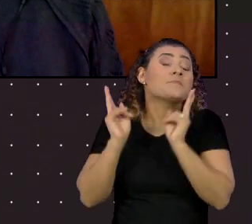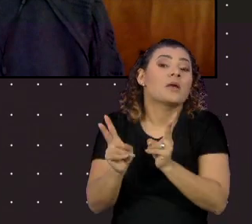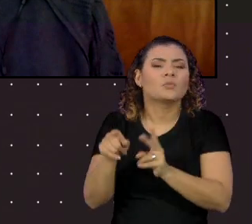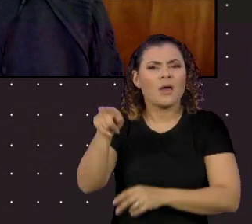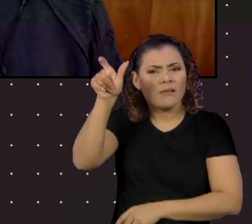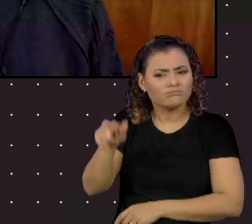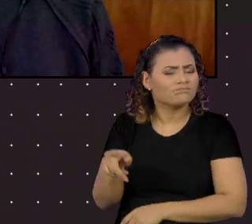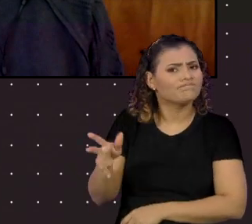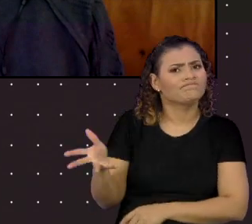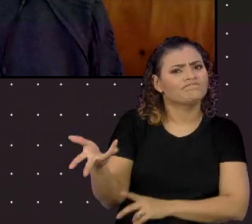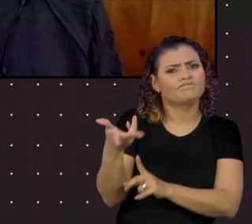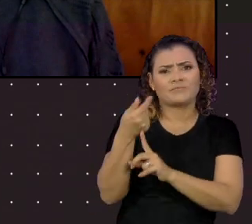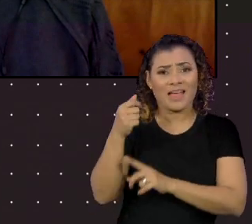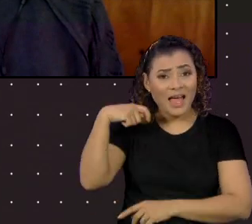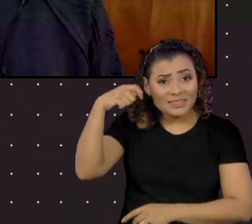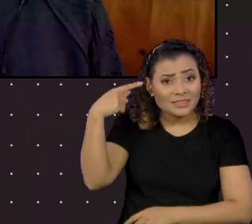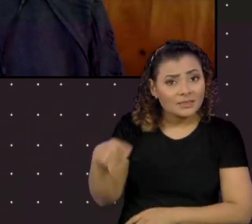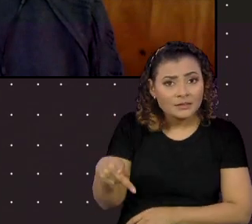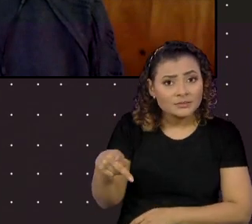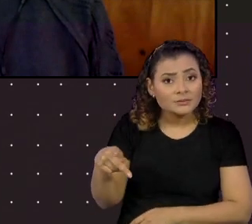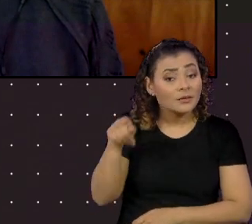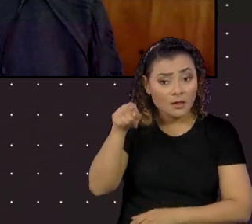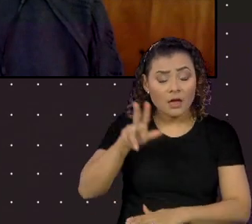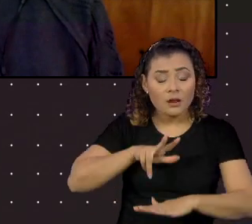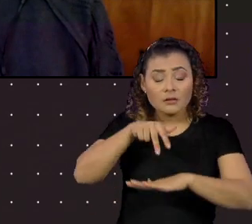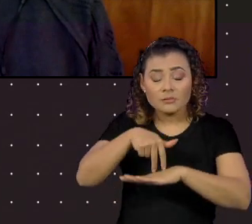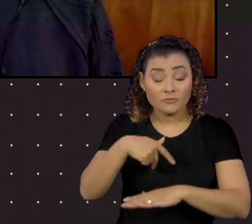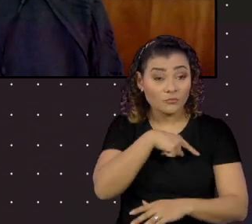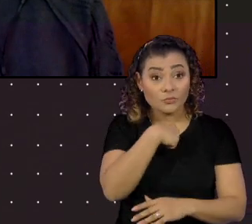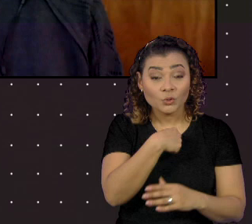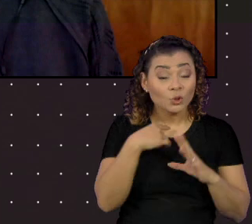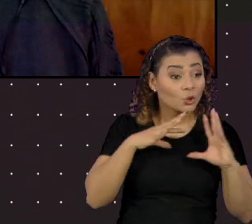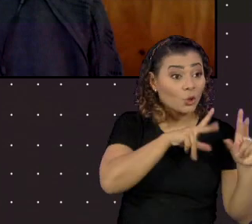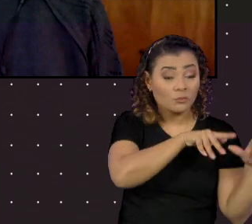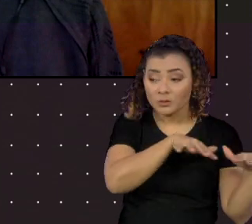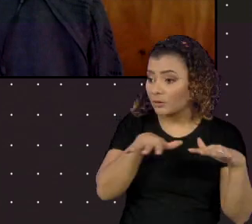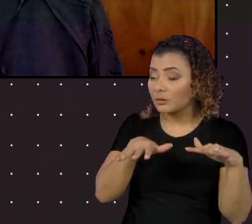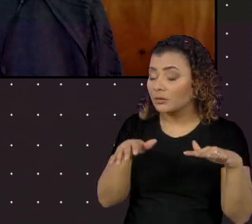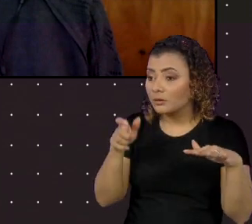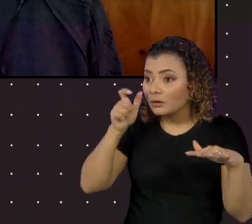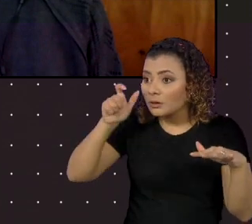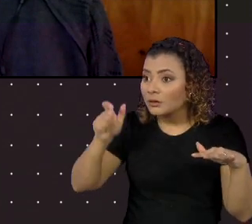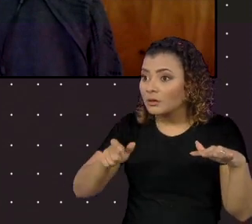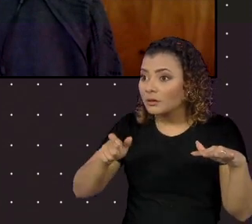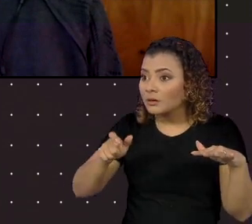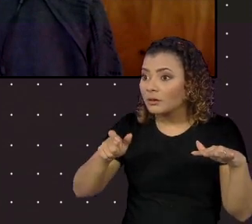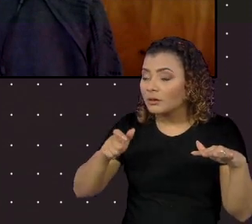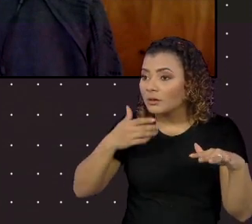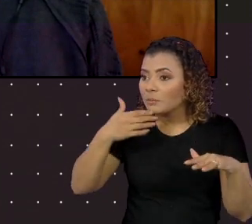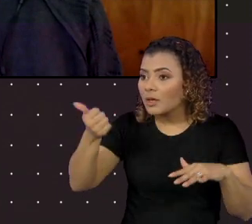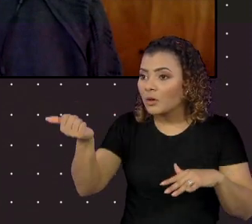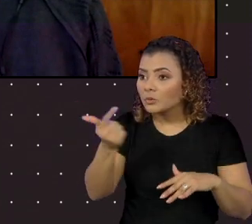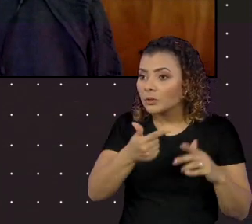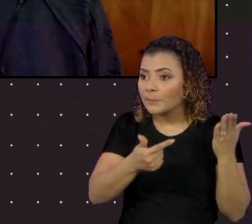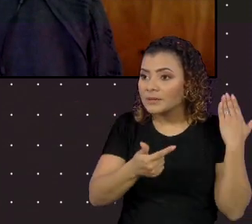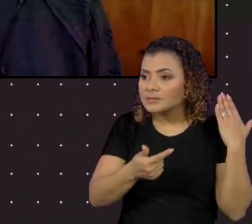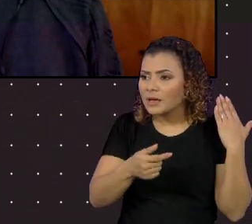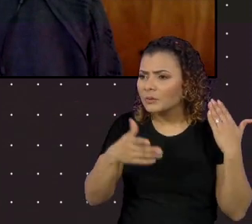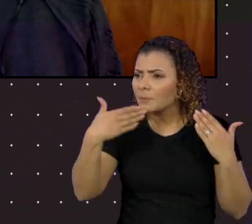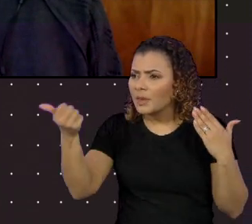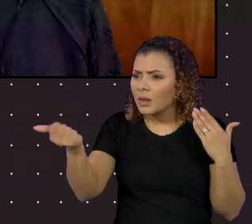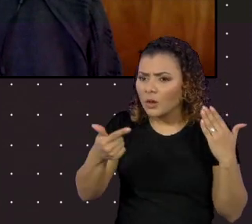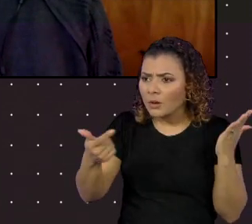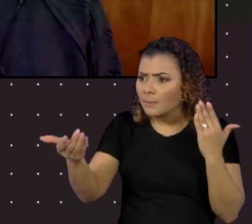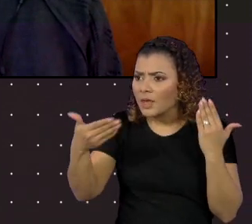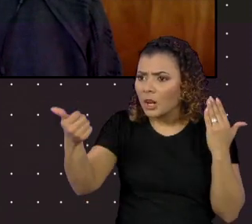atriz que não tem uma apresentação que você assista que não seja melhor do que a anterior. E eu tive a alegria de